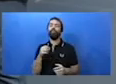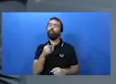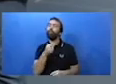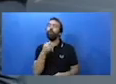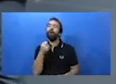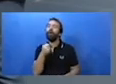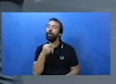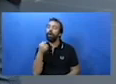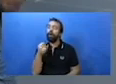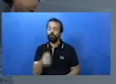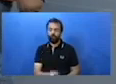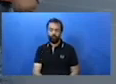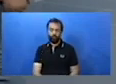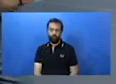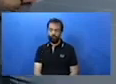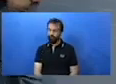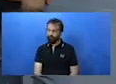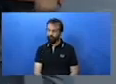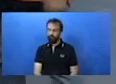Muito obrigada.